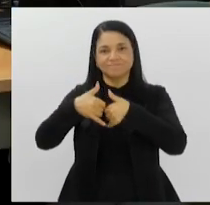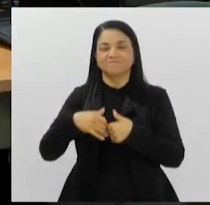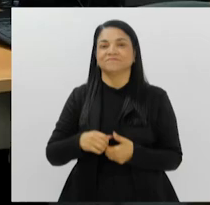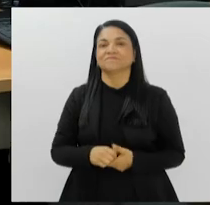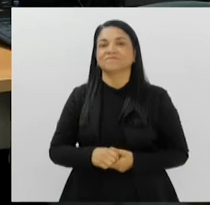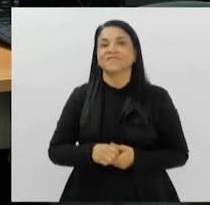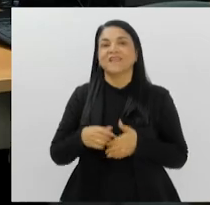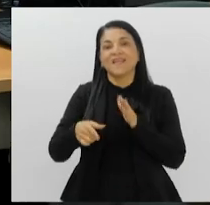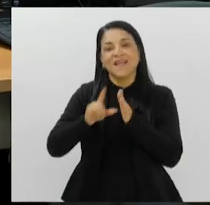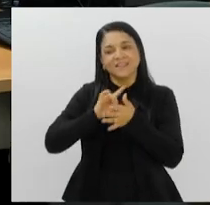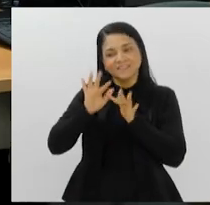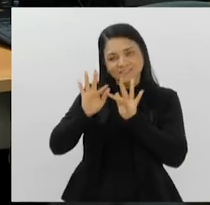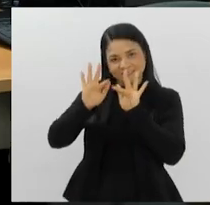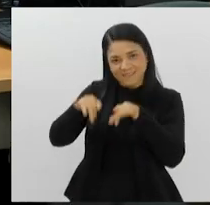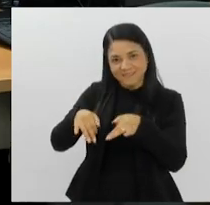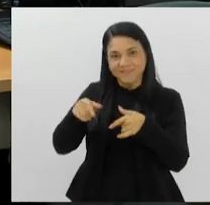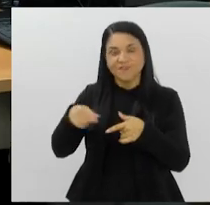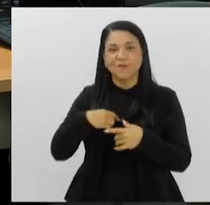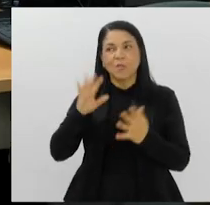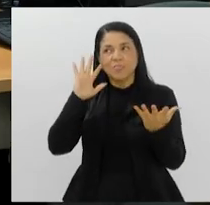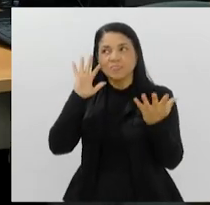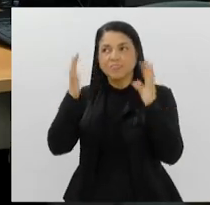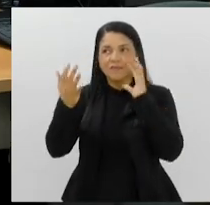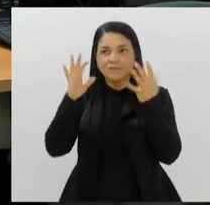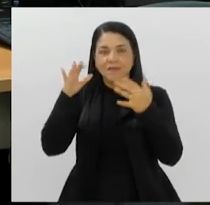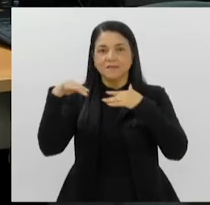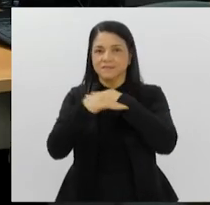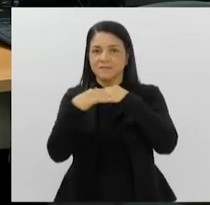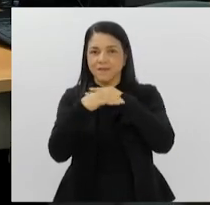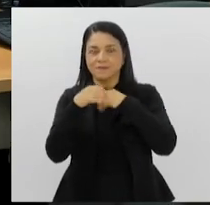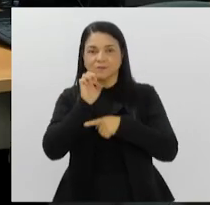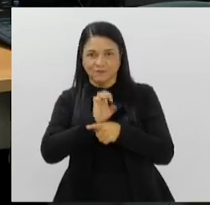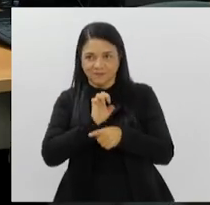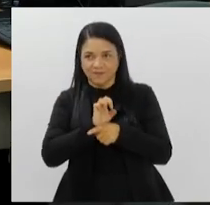E antes de encerrar, vamos dar uma olhada no tempo em algumas cidades